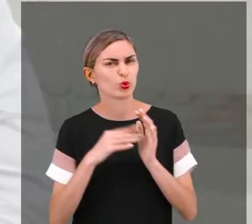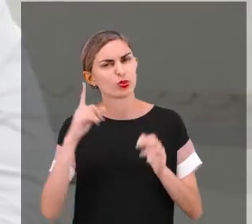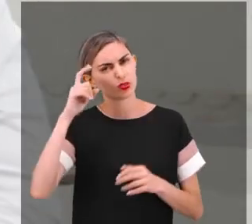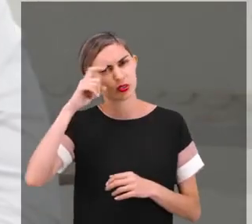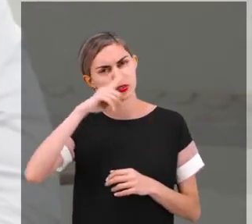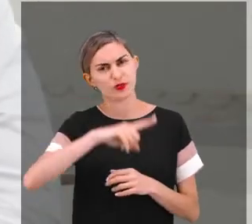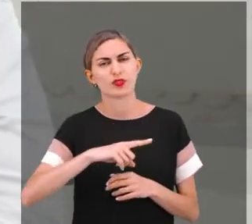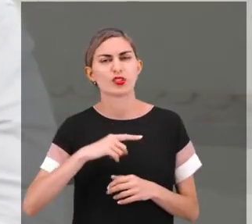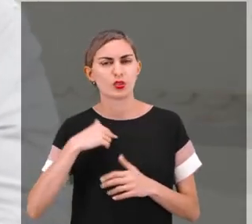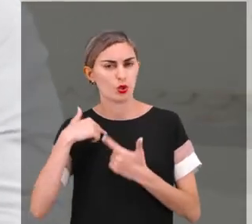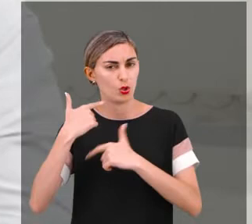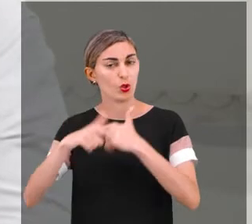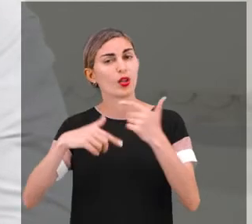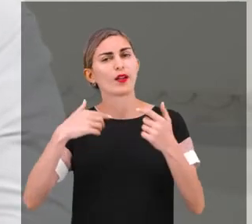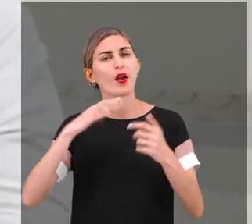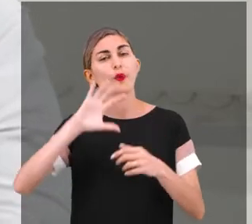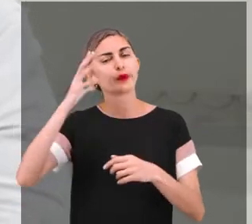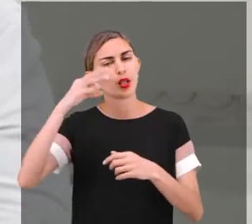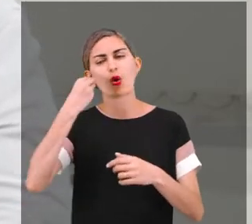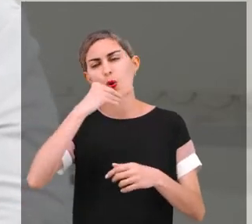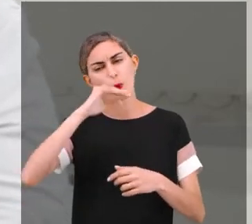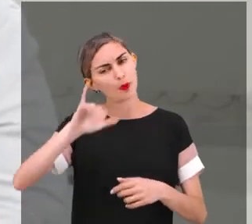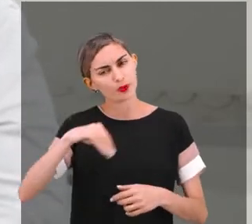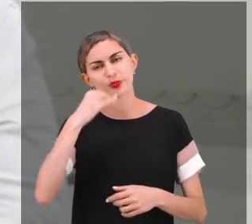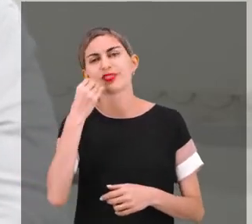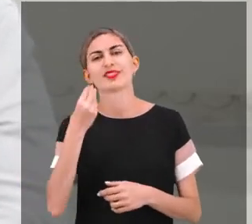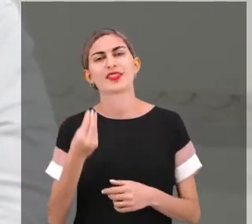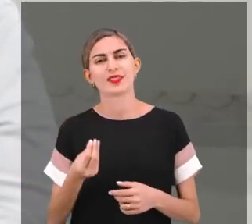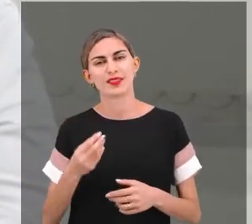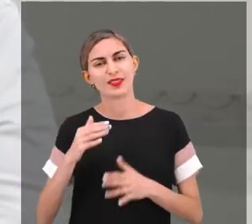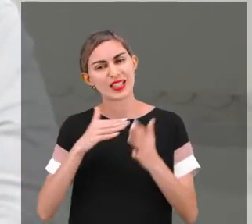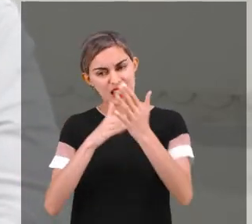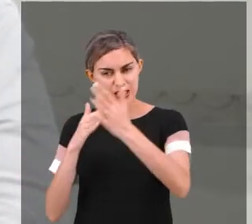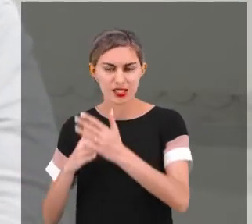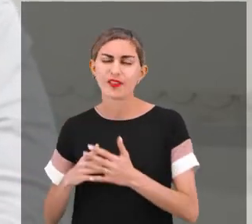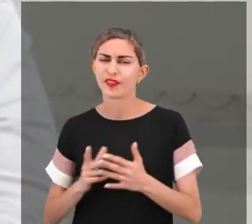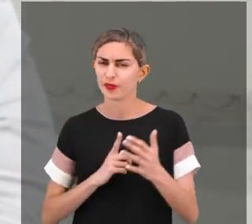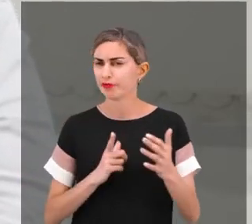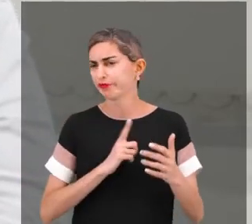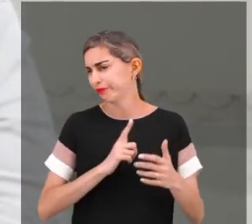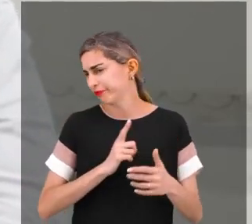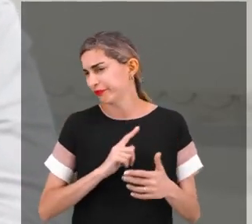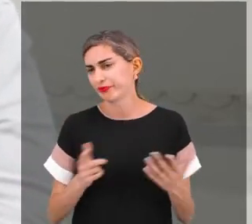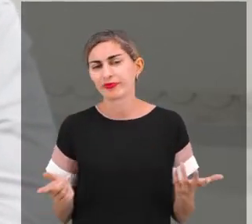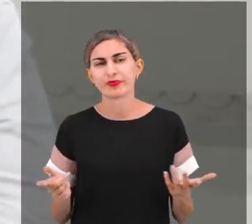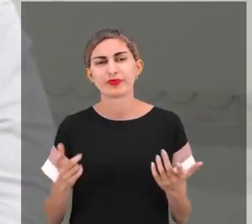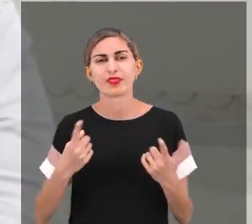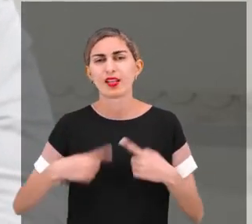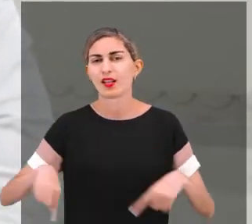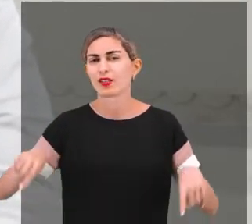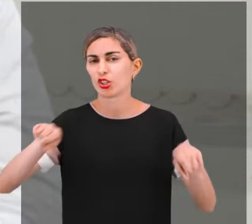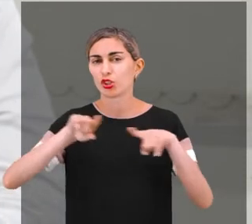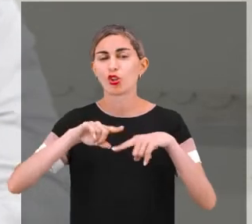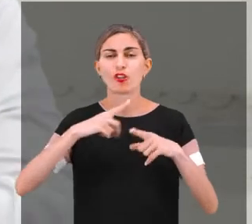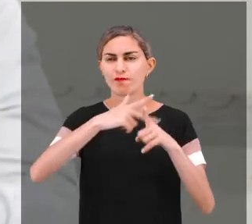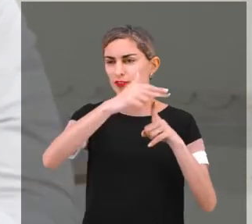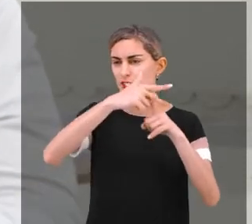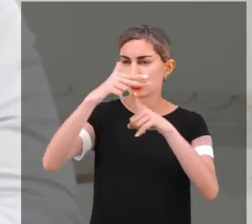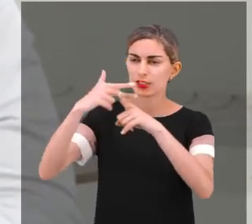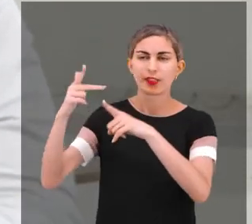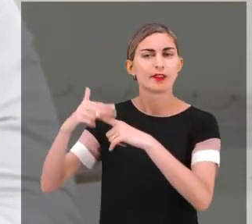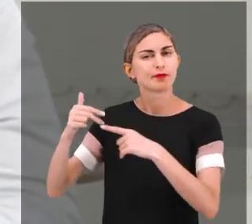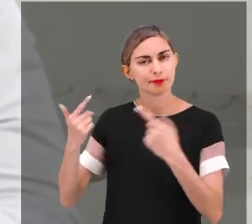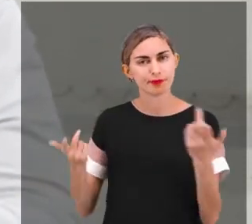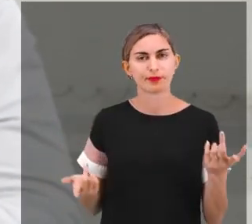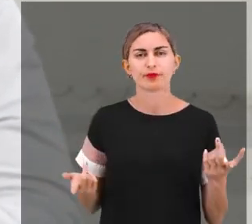toda dificuldade gera oportunidade. Então, os desafios existem para que nós os